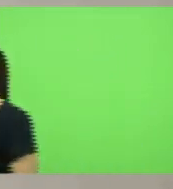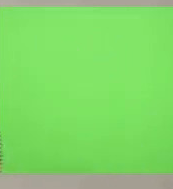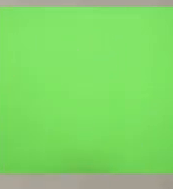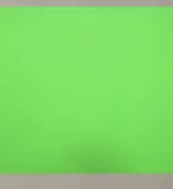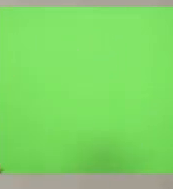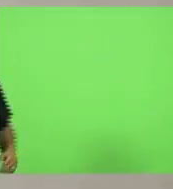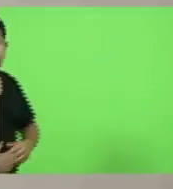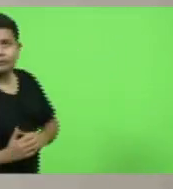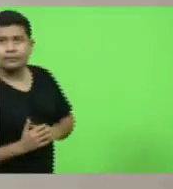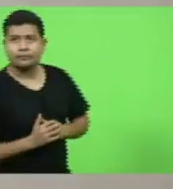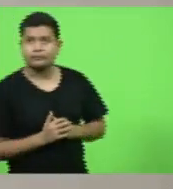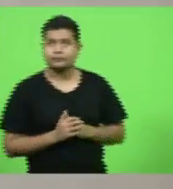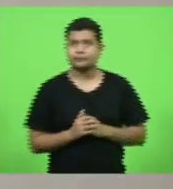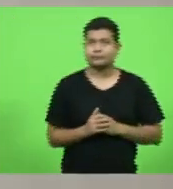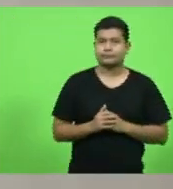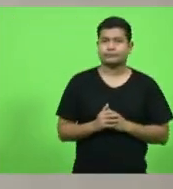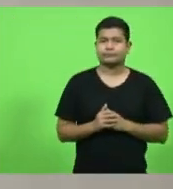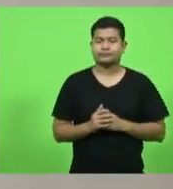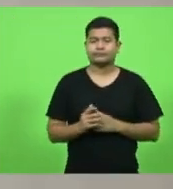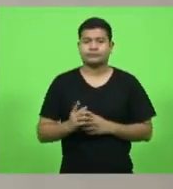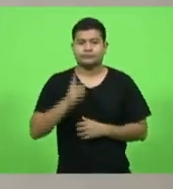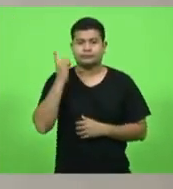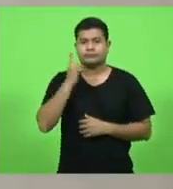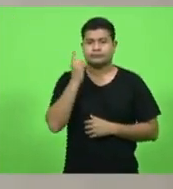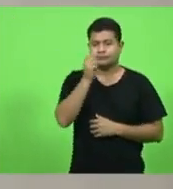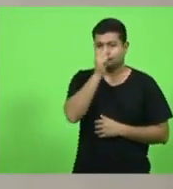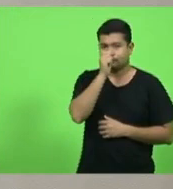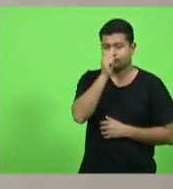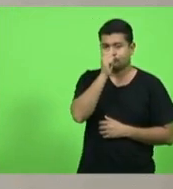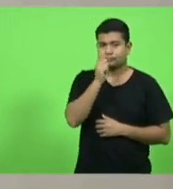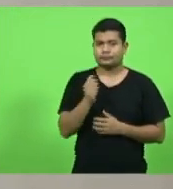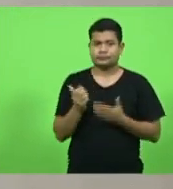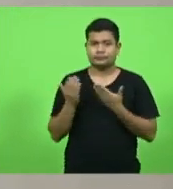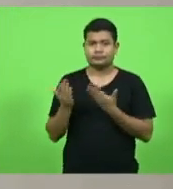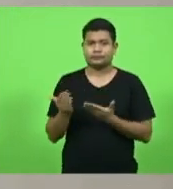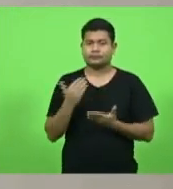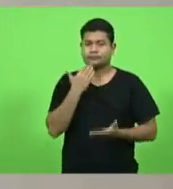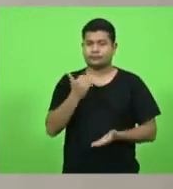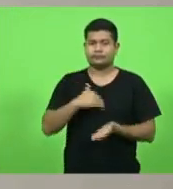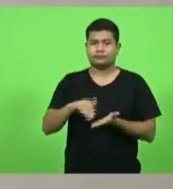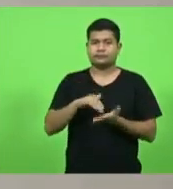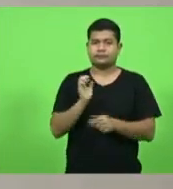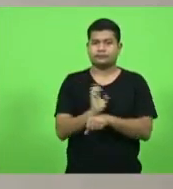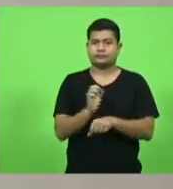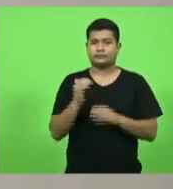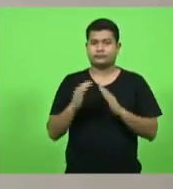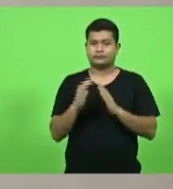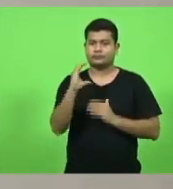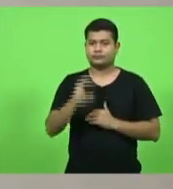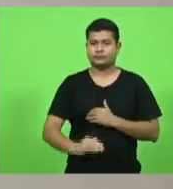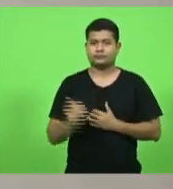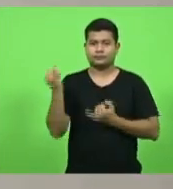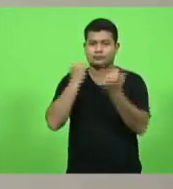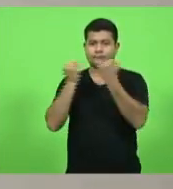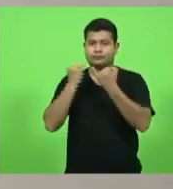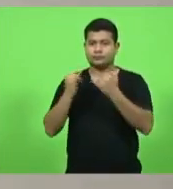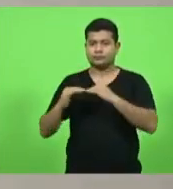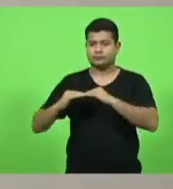de informação 35, autor deputado João Amin, solicitando ao secretário de Estado da Casa Civil informações acerca da